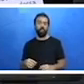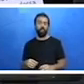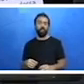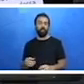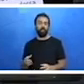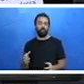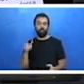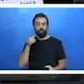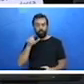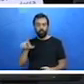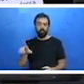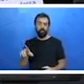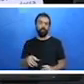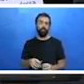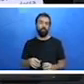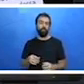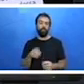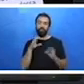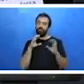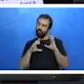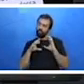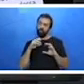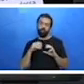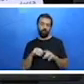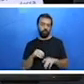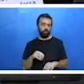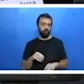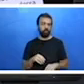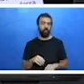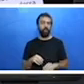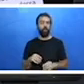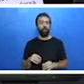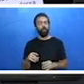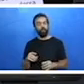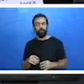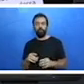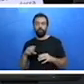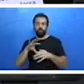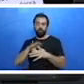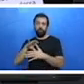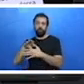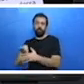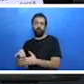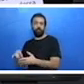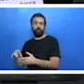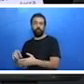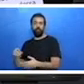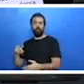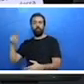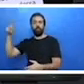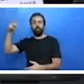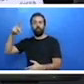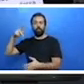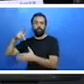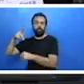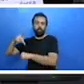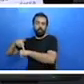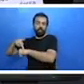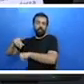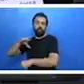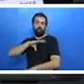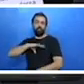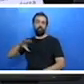e logo se emancipou. O cordel não se originou no Brasil. Quem trouxe esse tipo de texto para o Nordeste foram